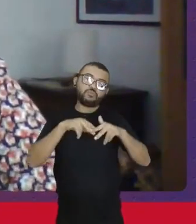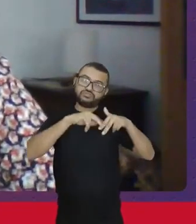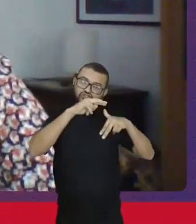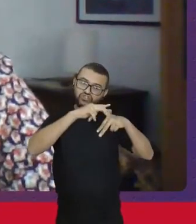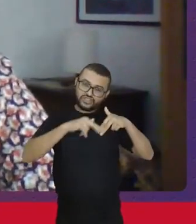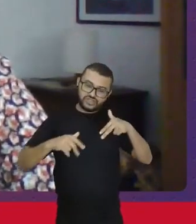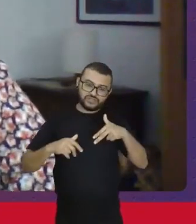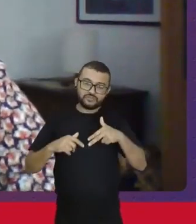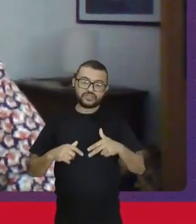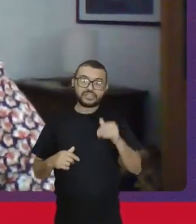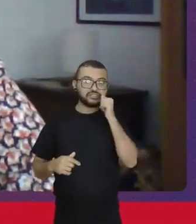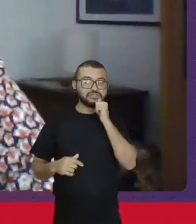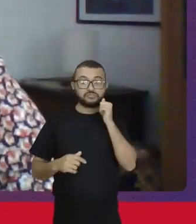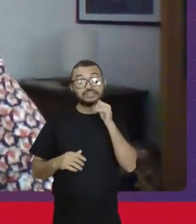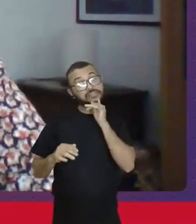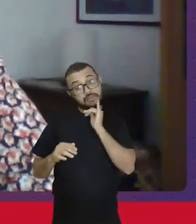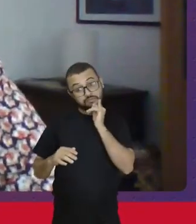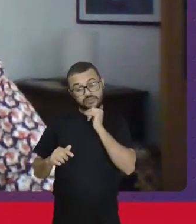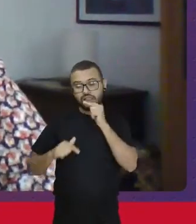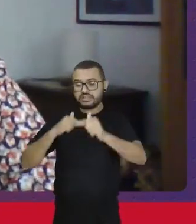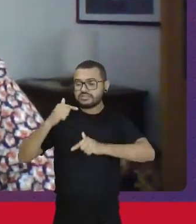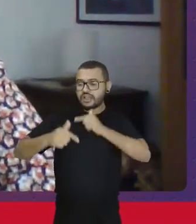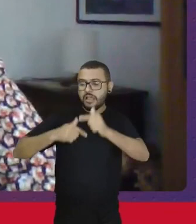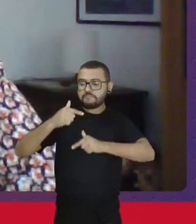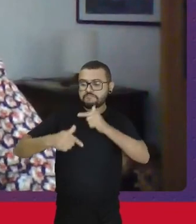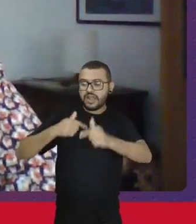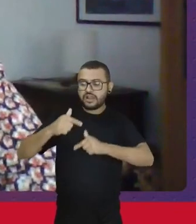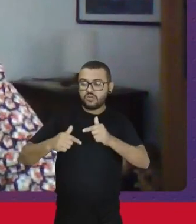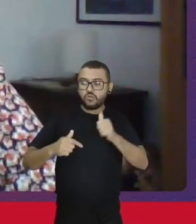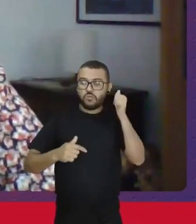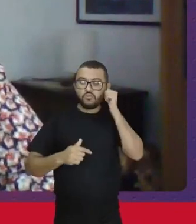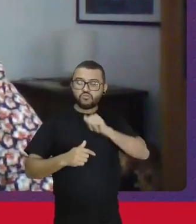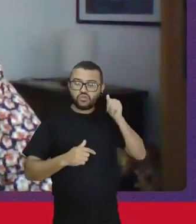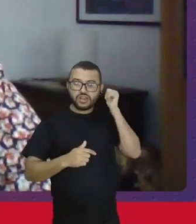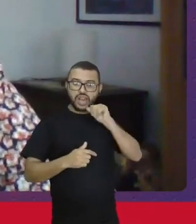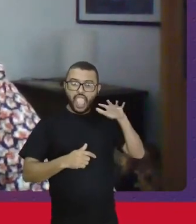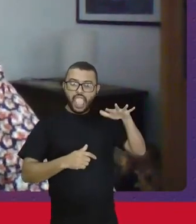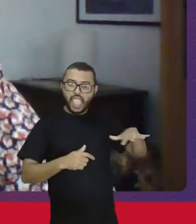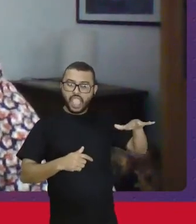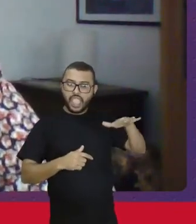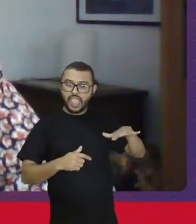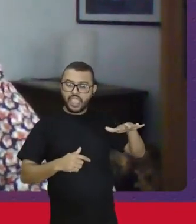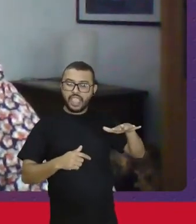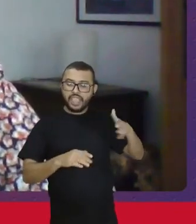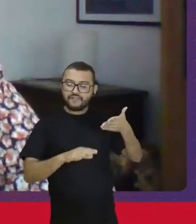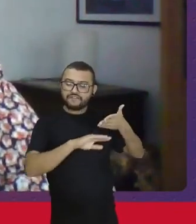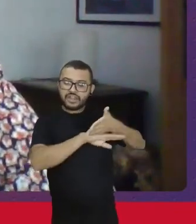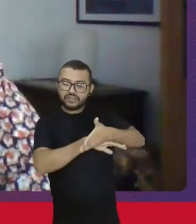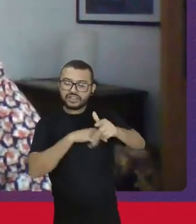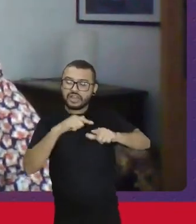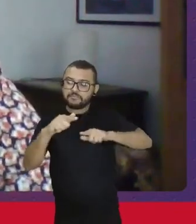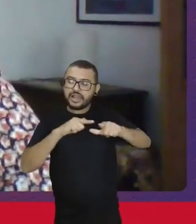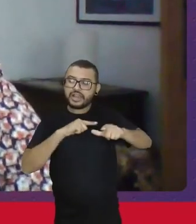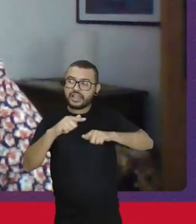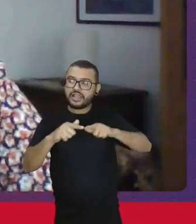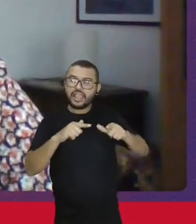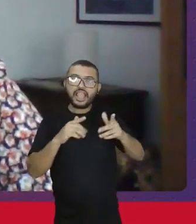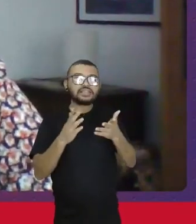caso do mundo do trabalho, essa ideia de que as mulheres se inserem no mercado de trabalho